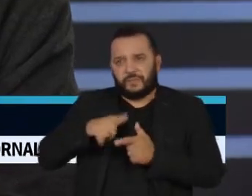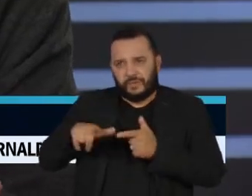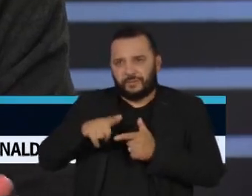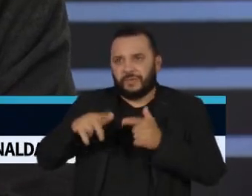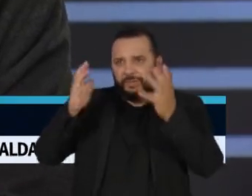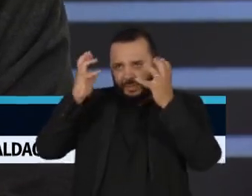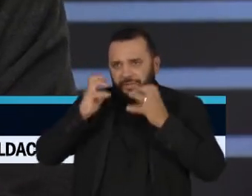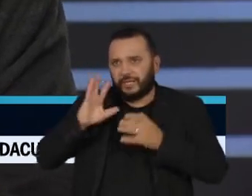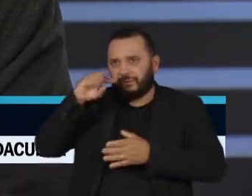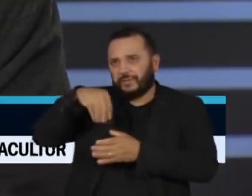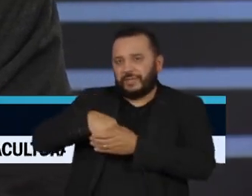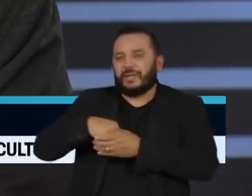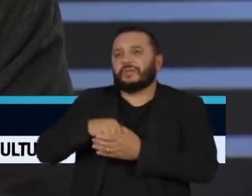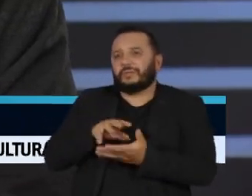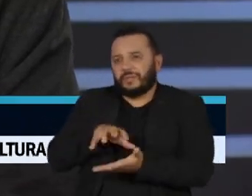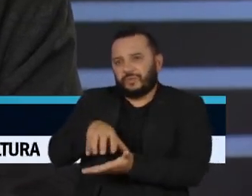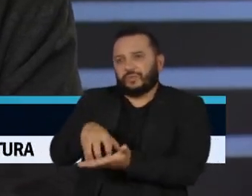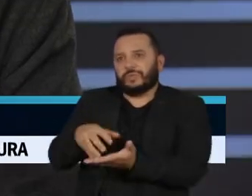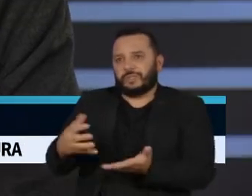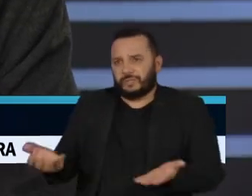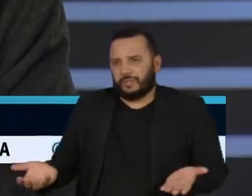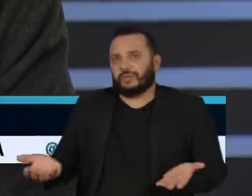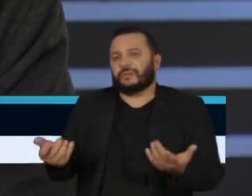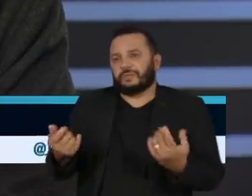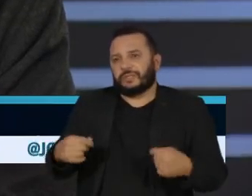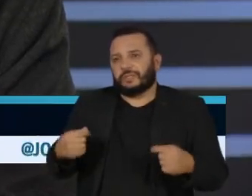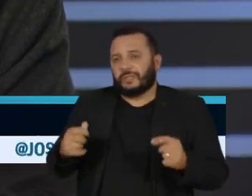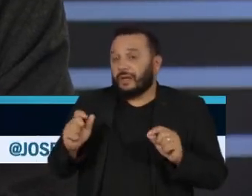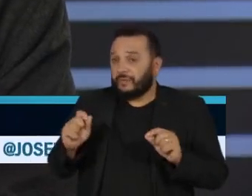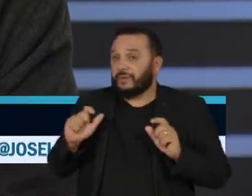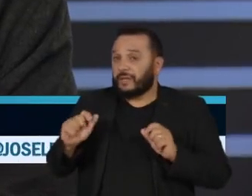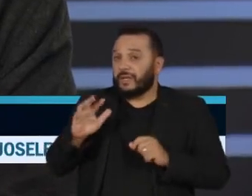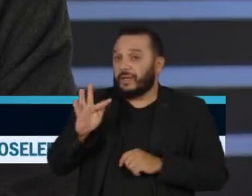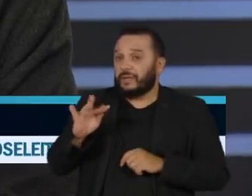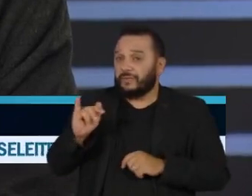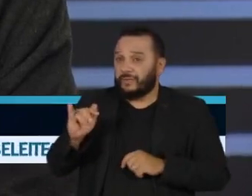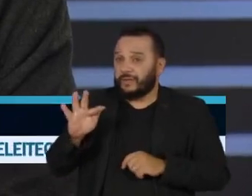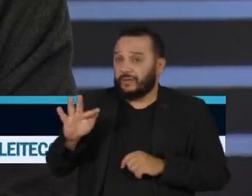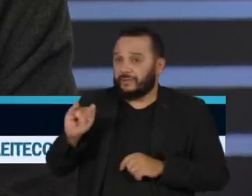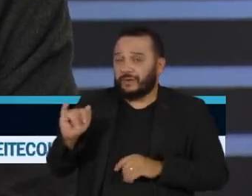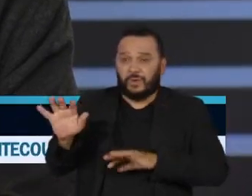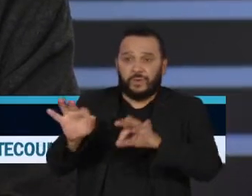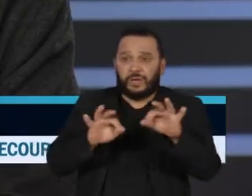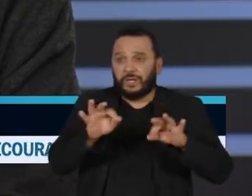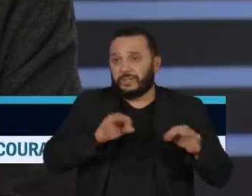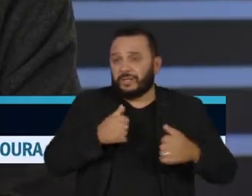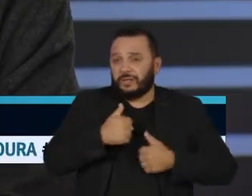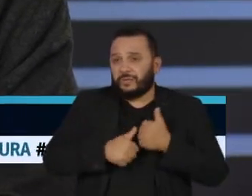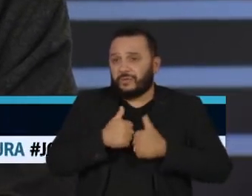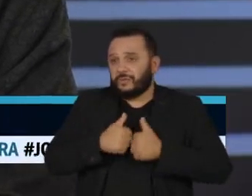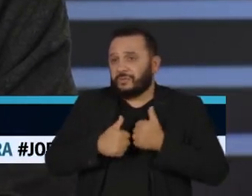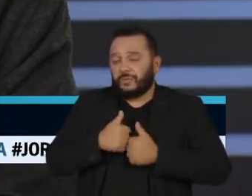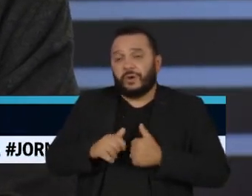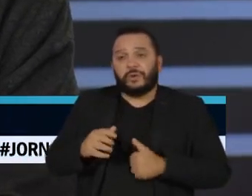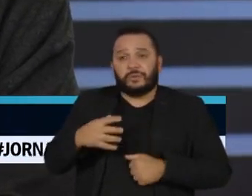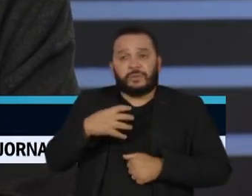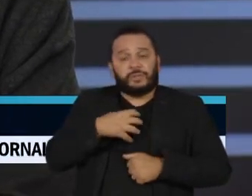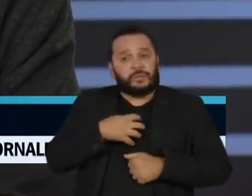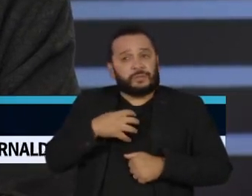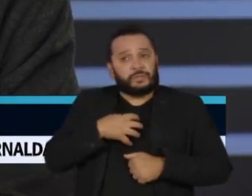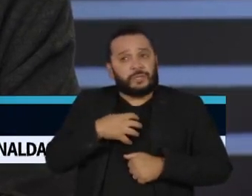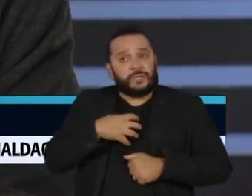sérios dentro não deveria fazer isso né deveria se limitar organizar jogos de futebol de preferência de uma maneira